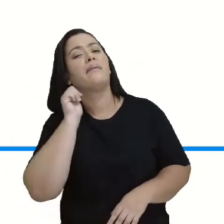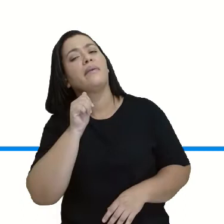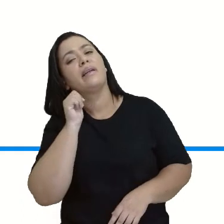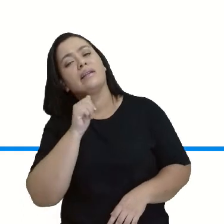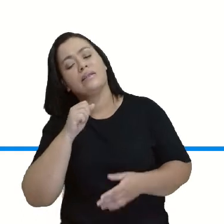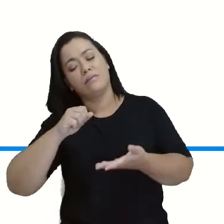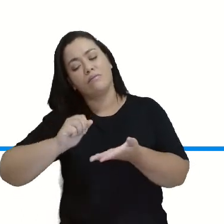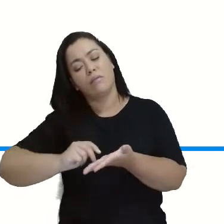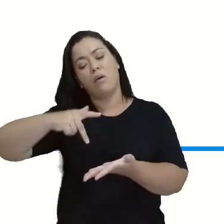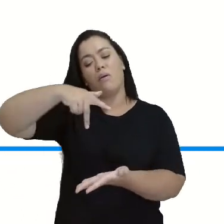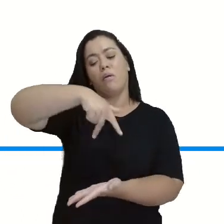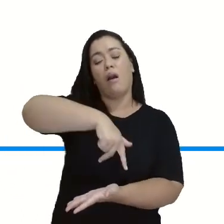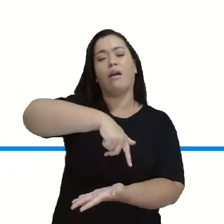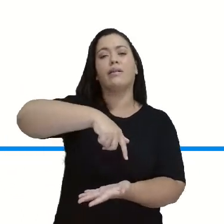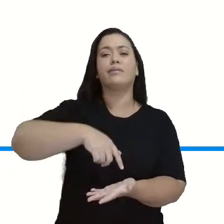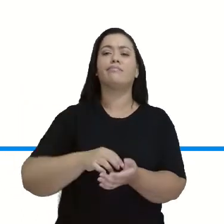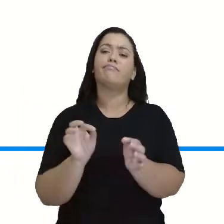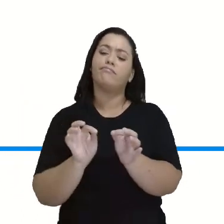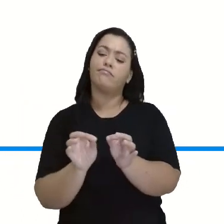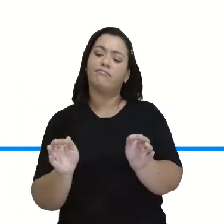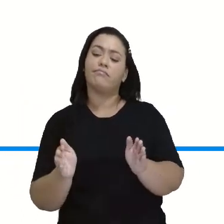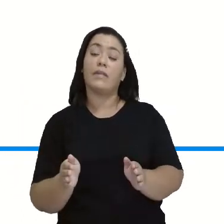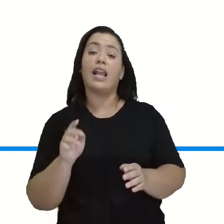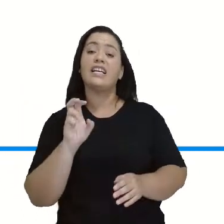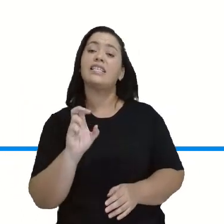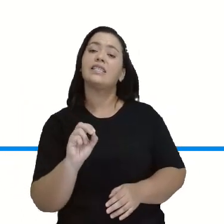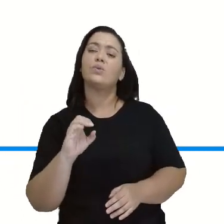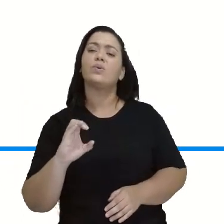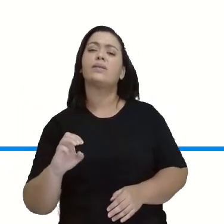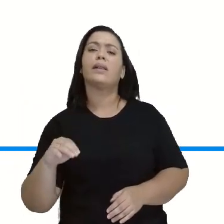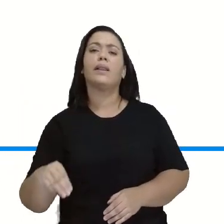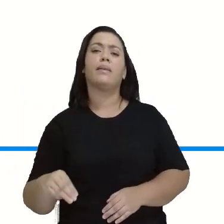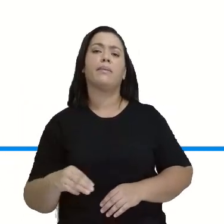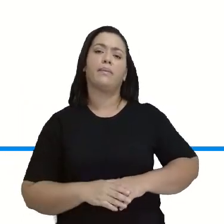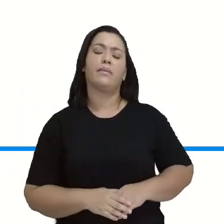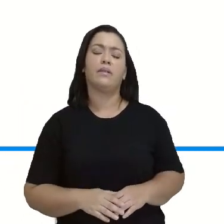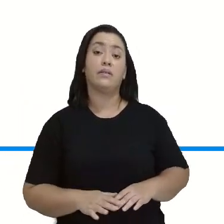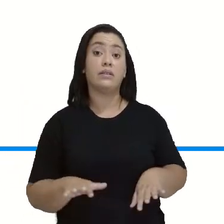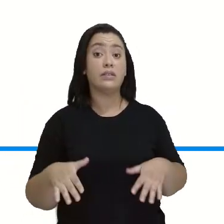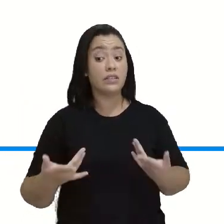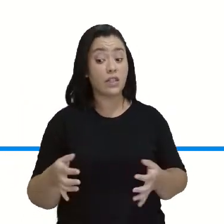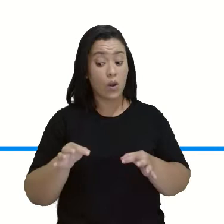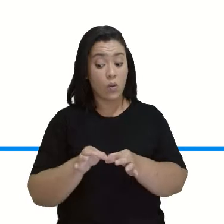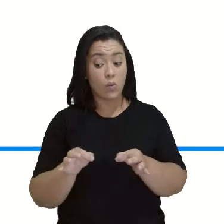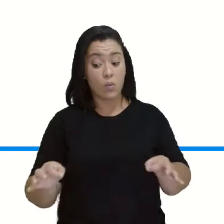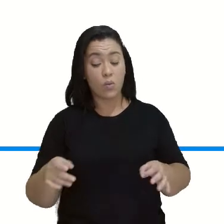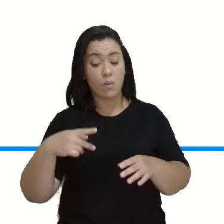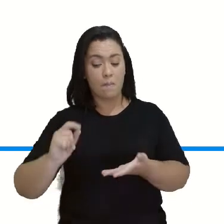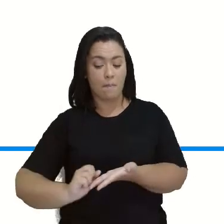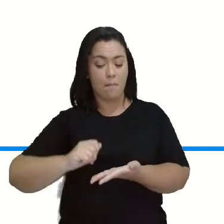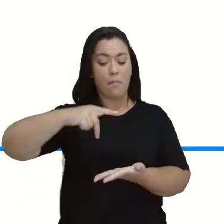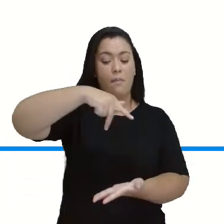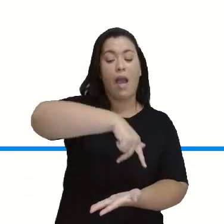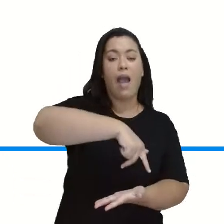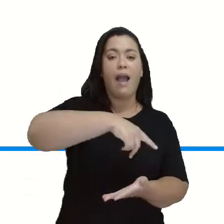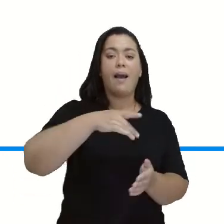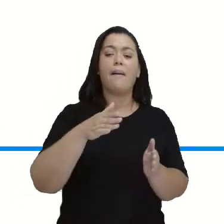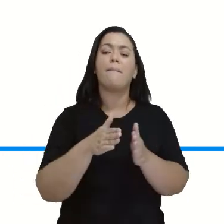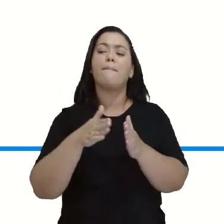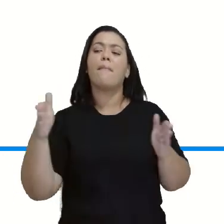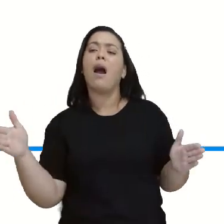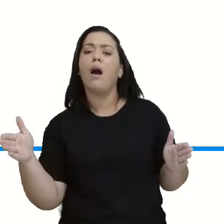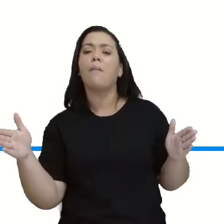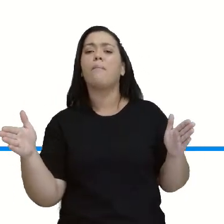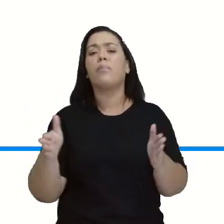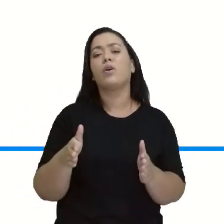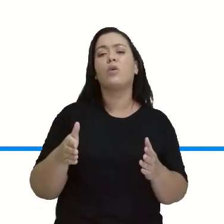Ana saltou e deu ali 50 centímetros. O salto de Hugo é maior, menor